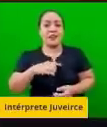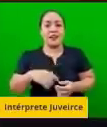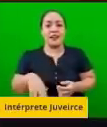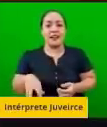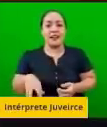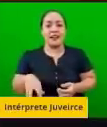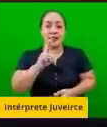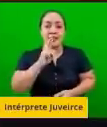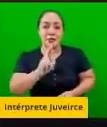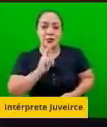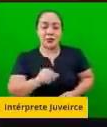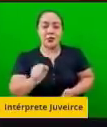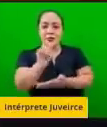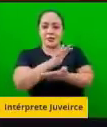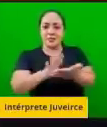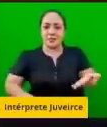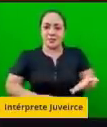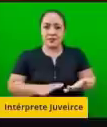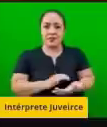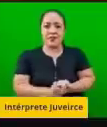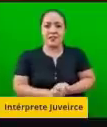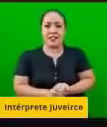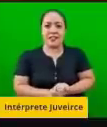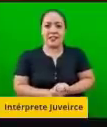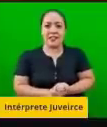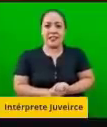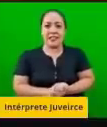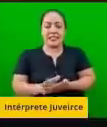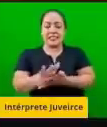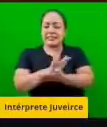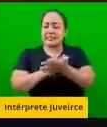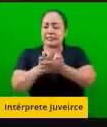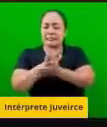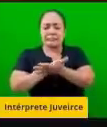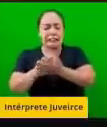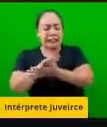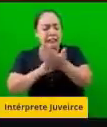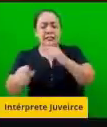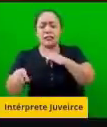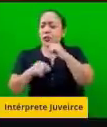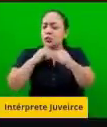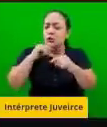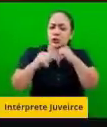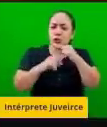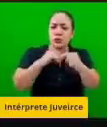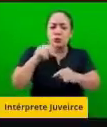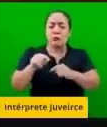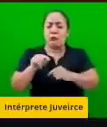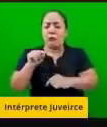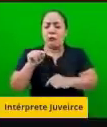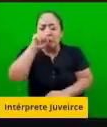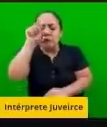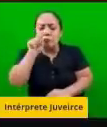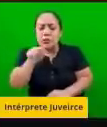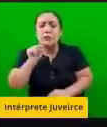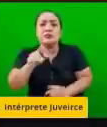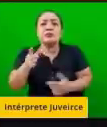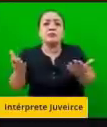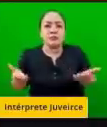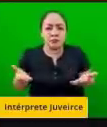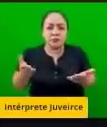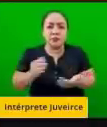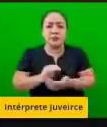não pode deixar nenhuma dúvida, ele tem que ser inquestionável. Também temos os nossos distratores. Os distratores,